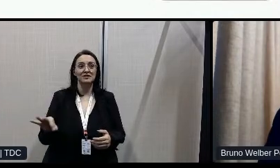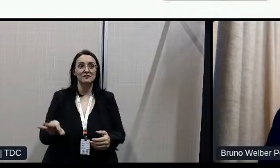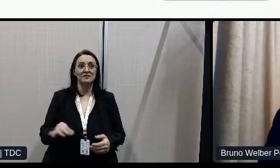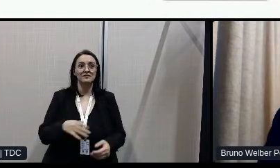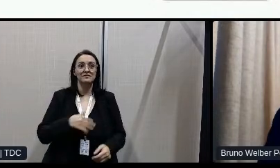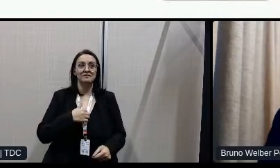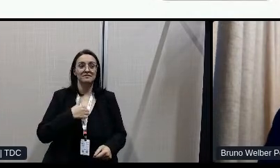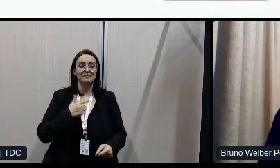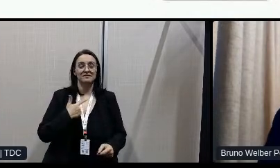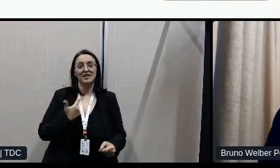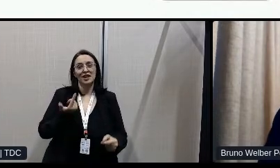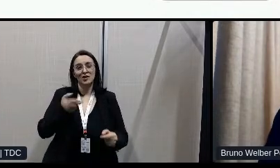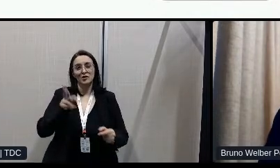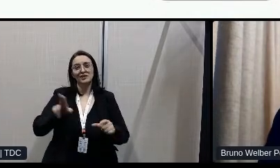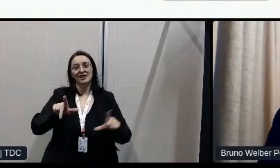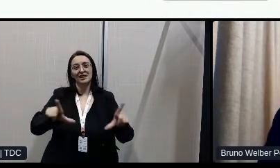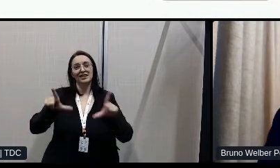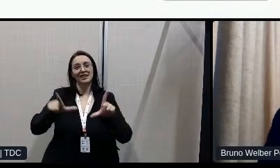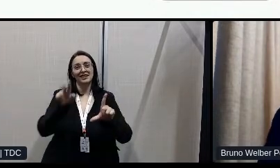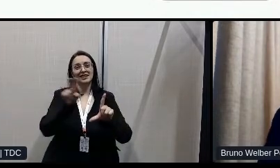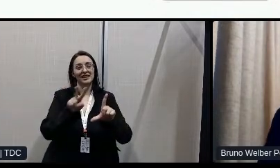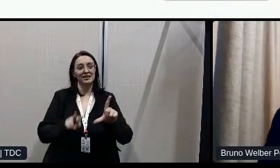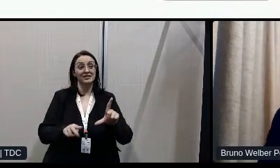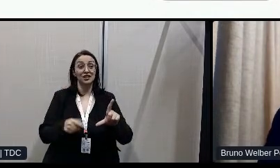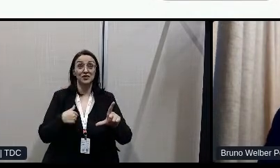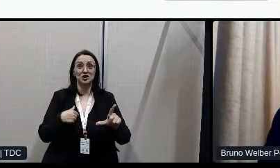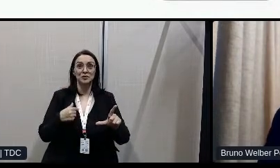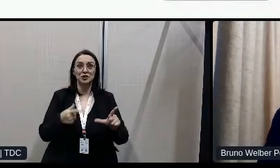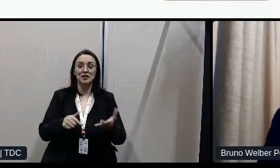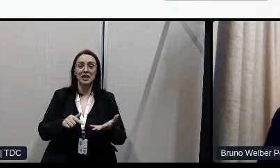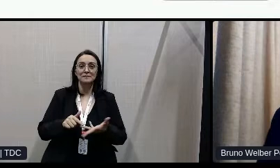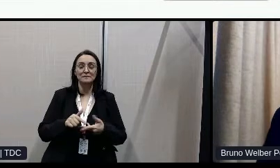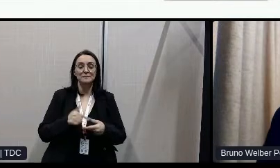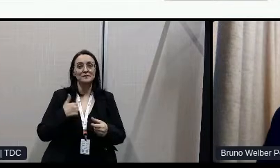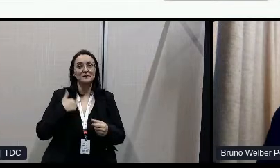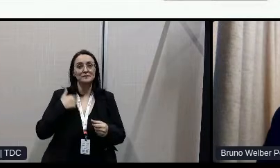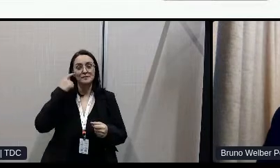de tela que utilizam Mac. O que que isso sinaliza para a gente?